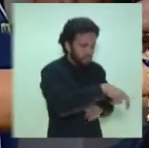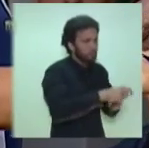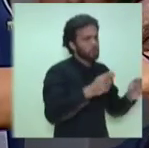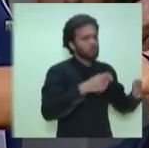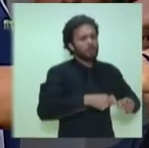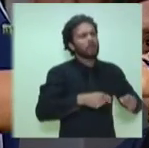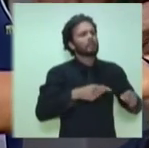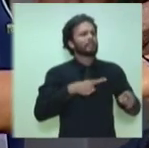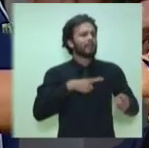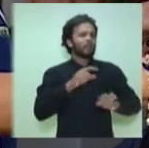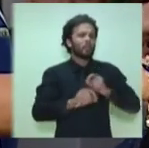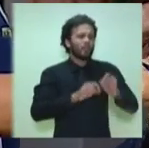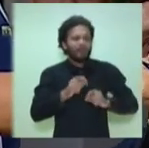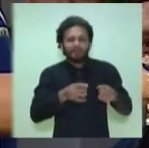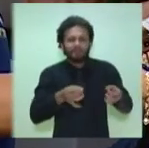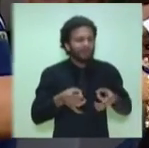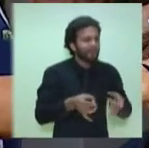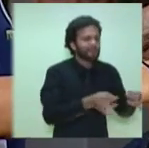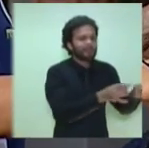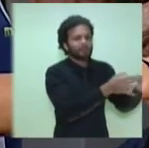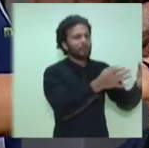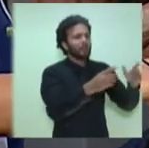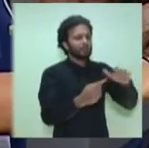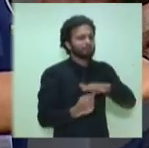tomadas por ambulantes